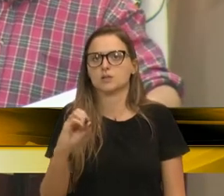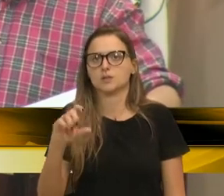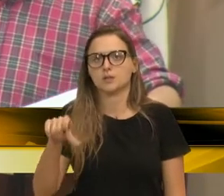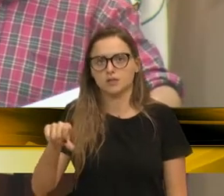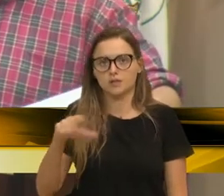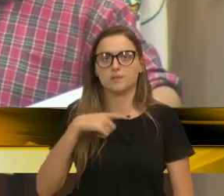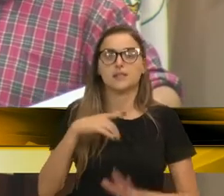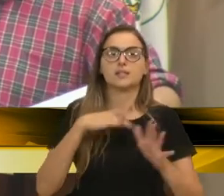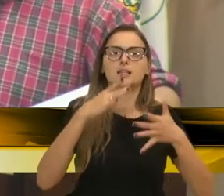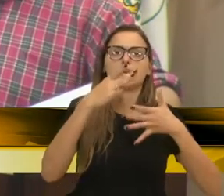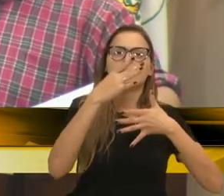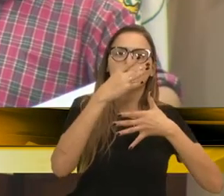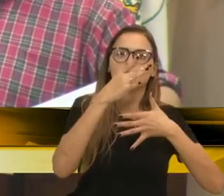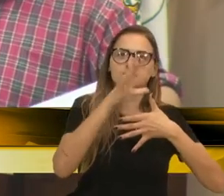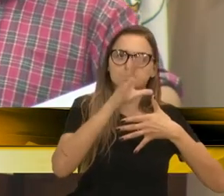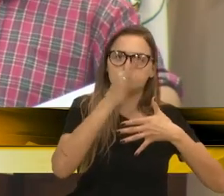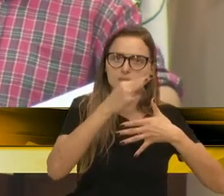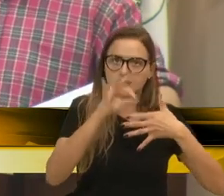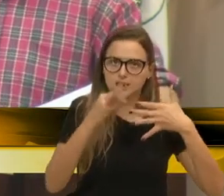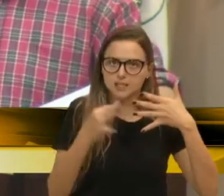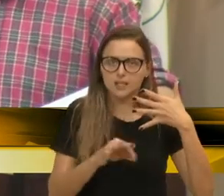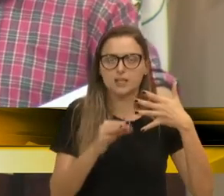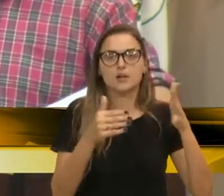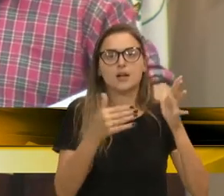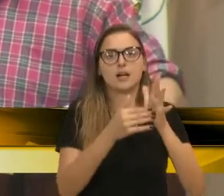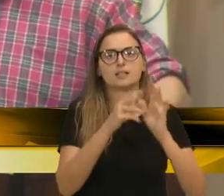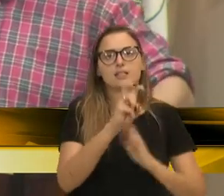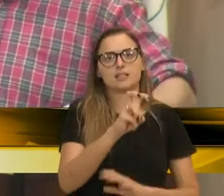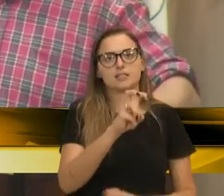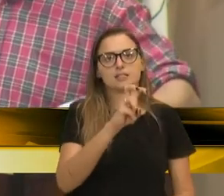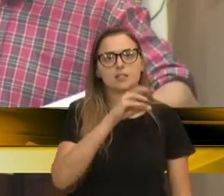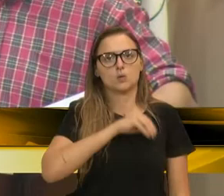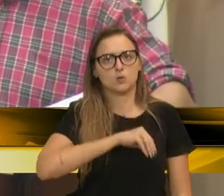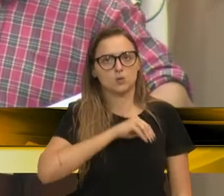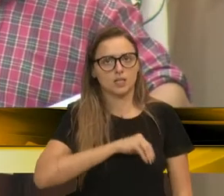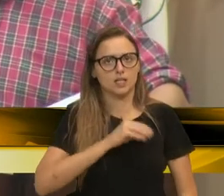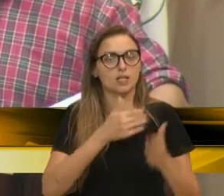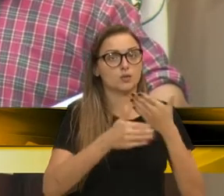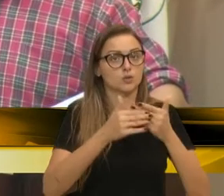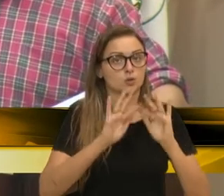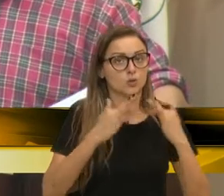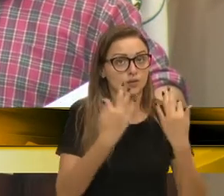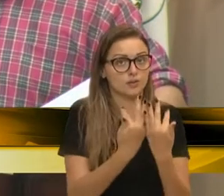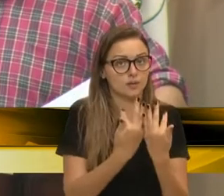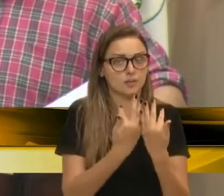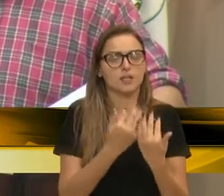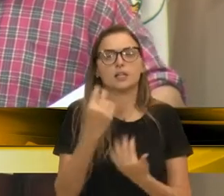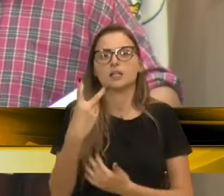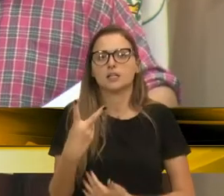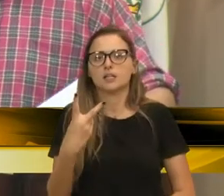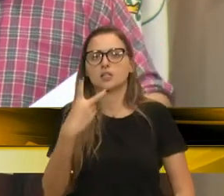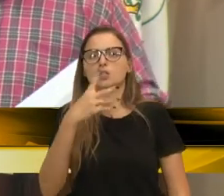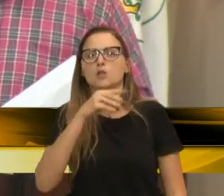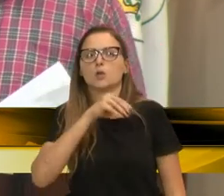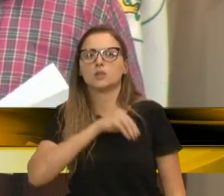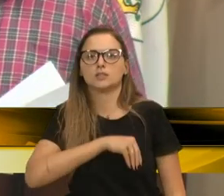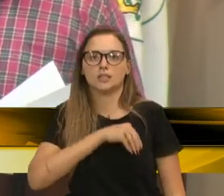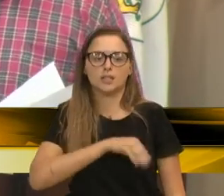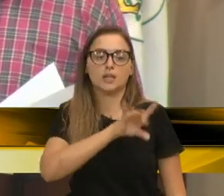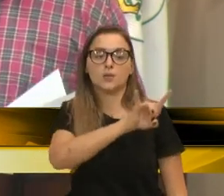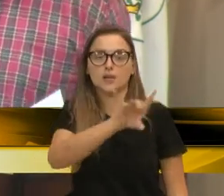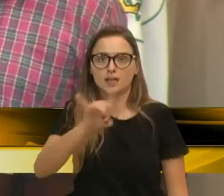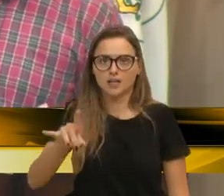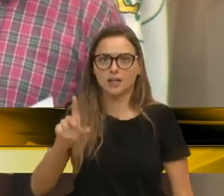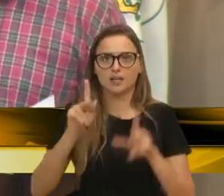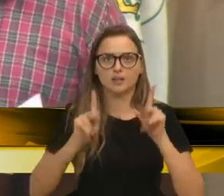tem critérios, até 5 salários mínimos a renda da família, e 2 salários mínimos per capita tem